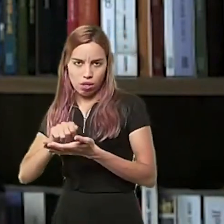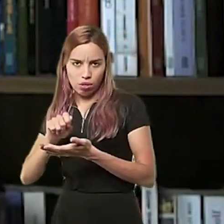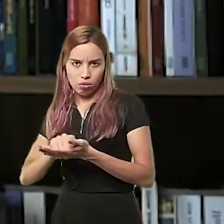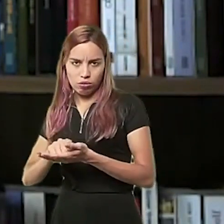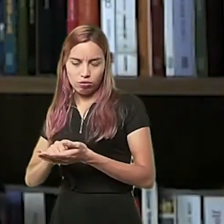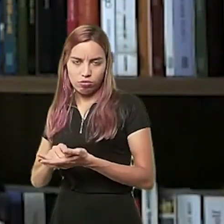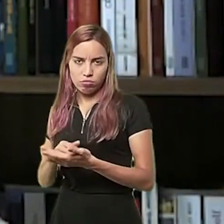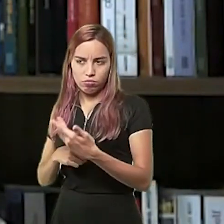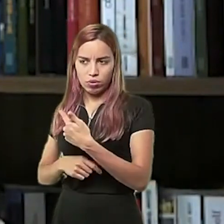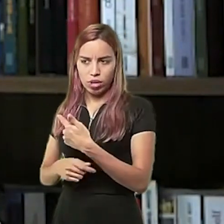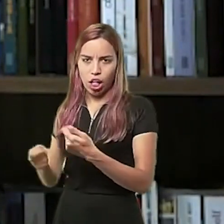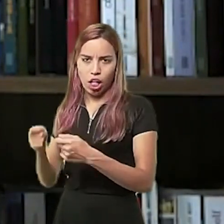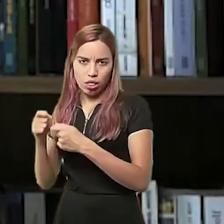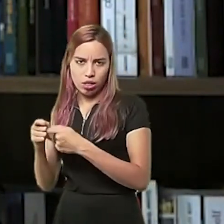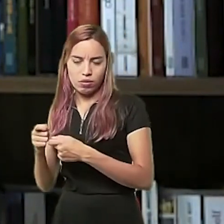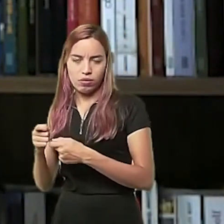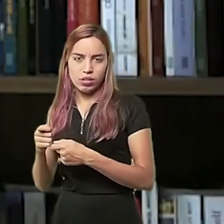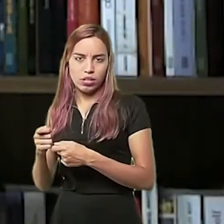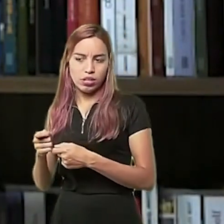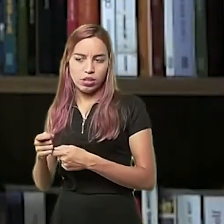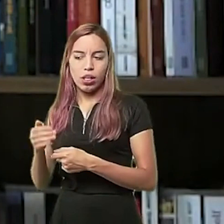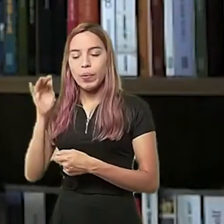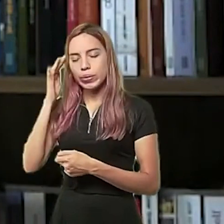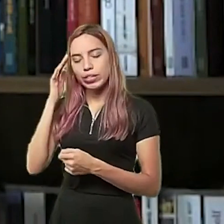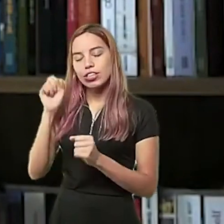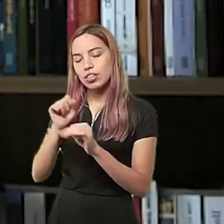como você disse, Josane,